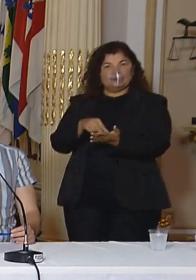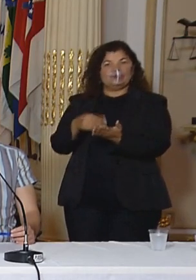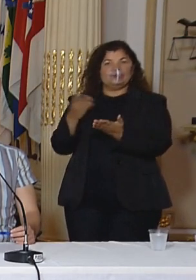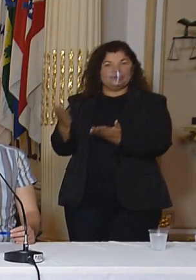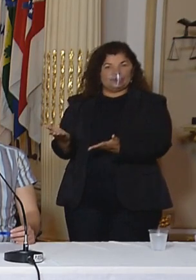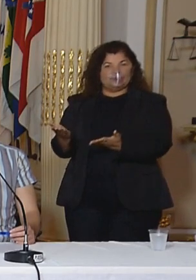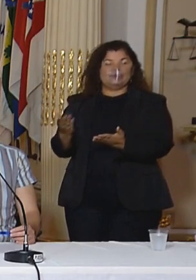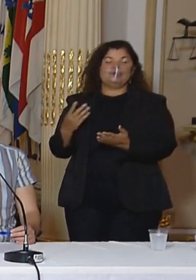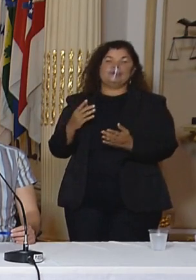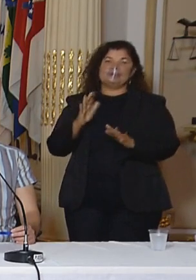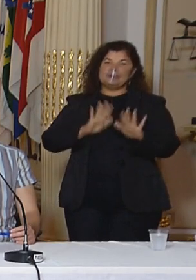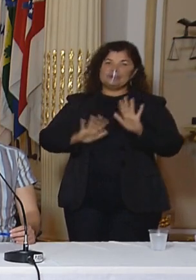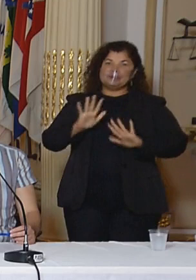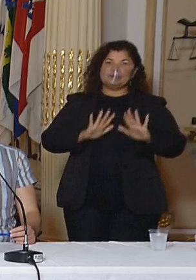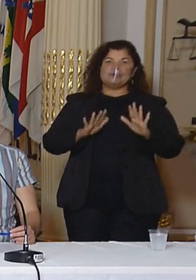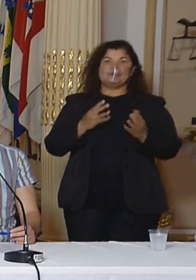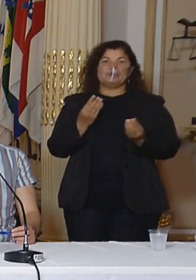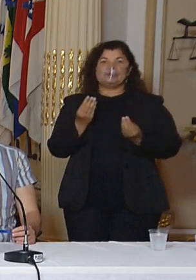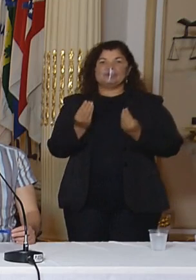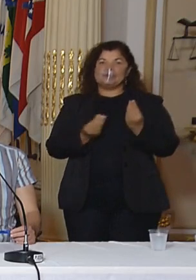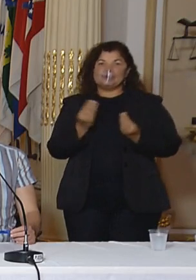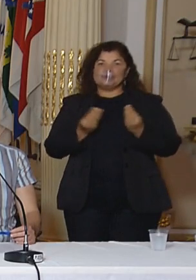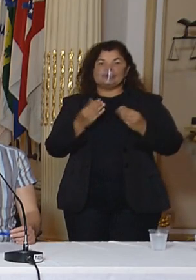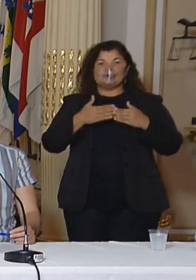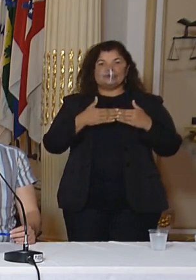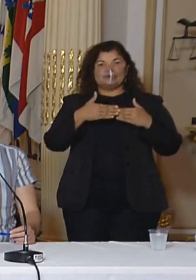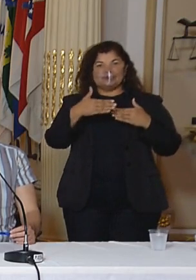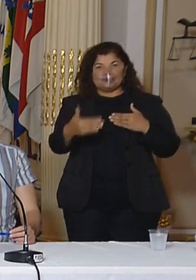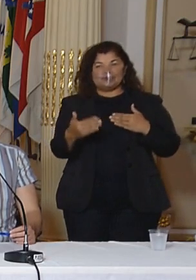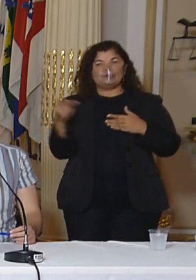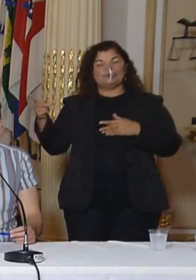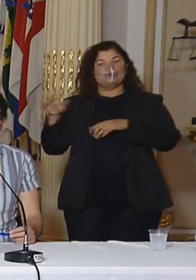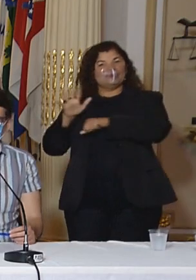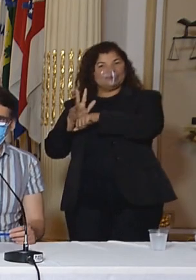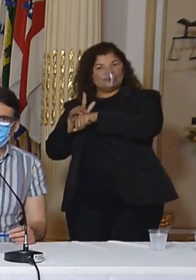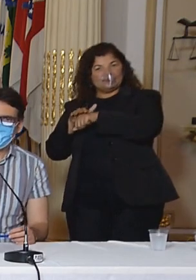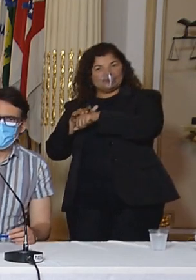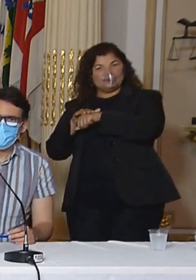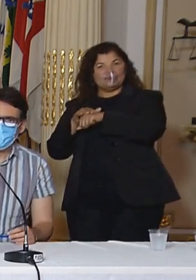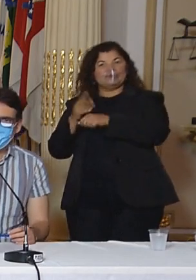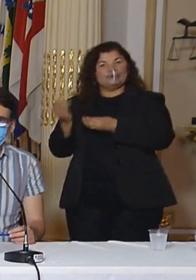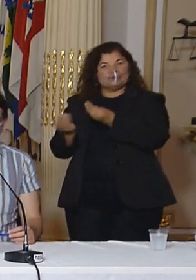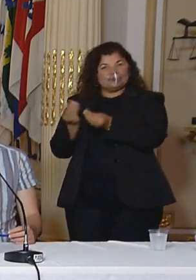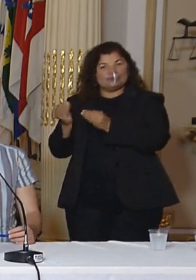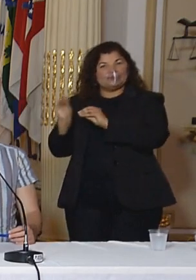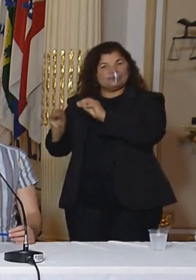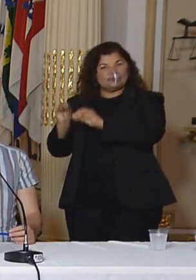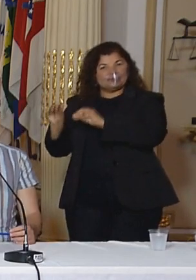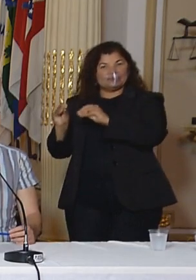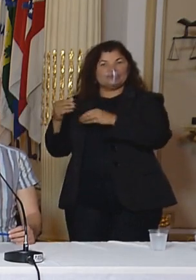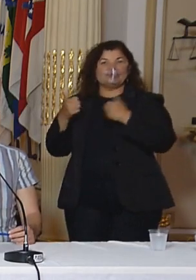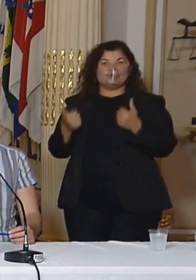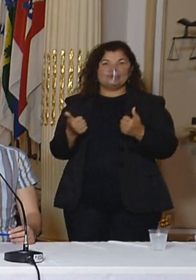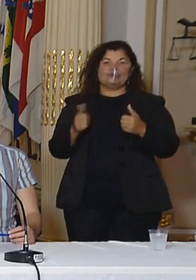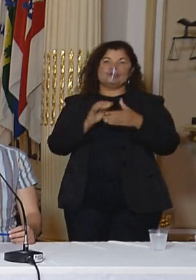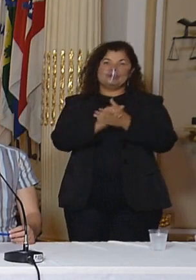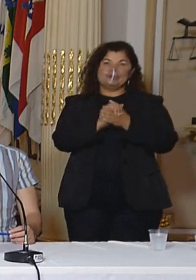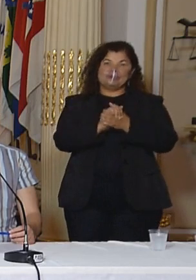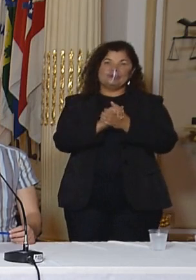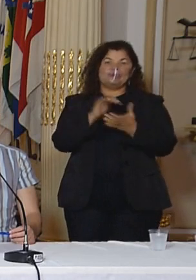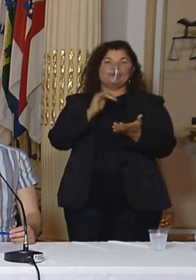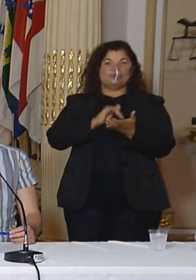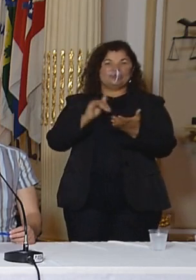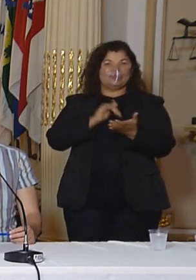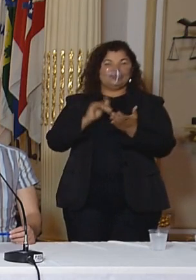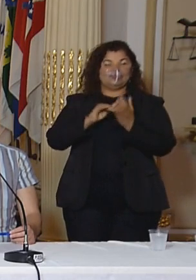pelo cuidado que teve durante o período que adoeci, doutor Demetrios. Muito obrigado. Saudar também nosso secretário municipal de